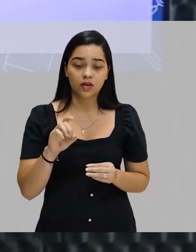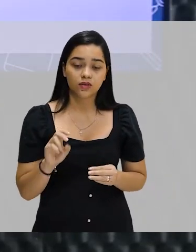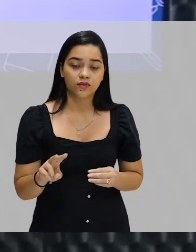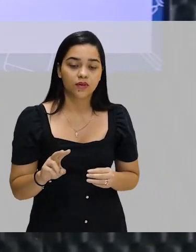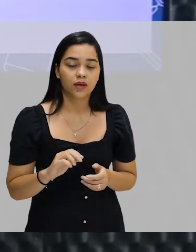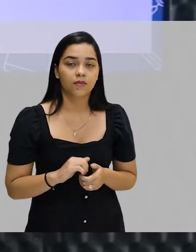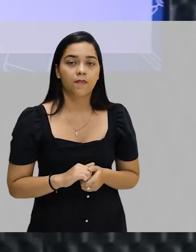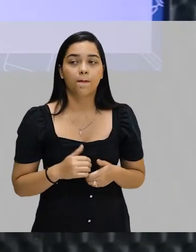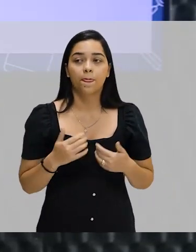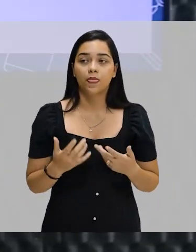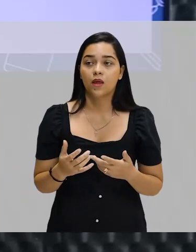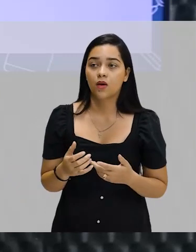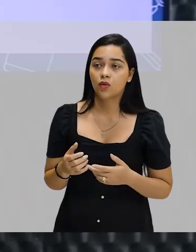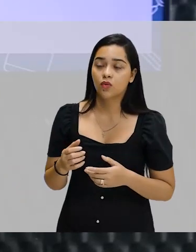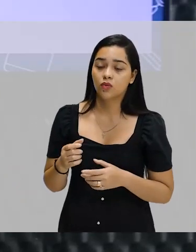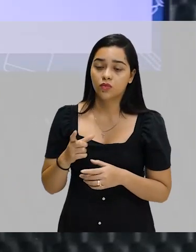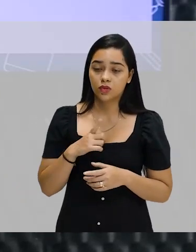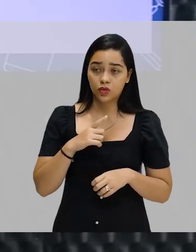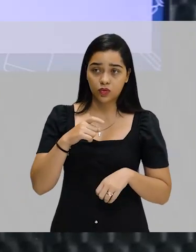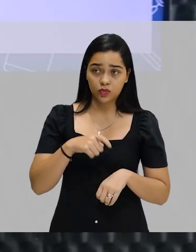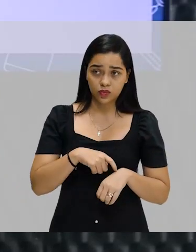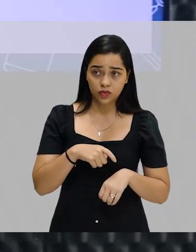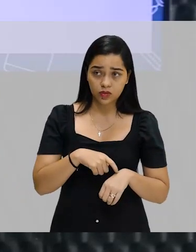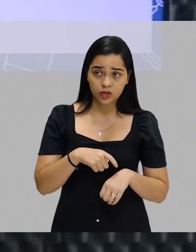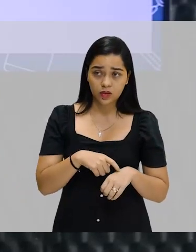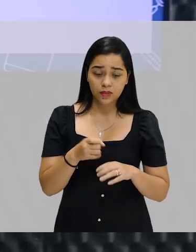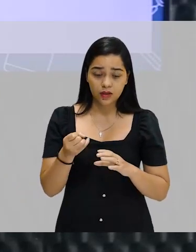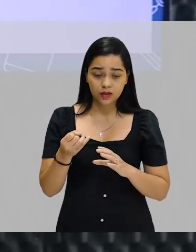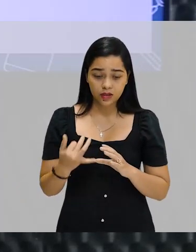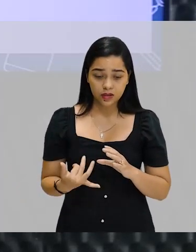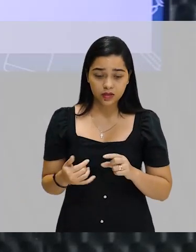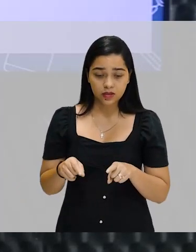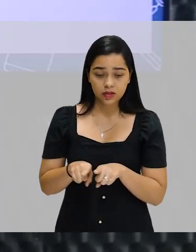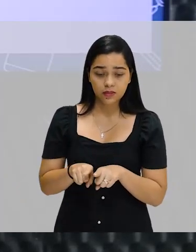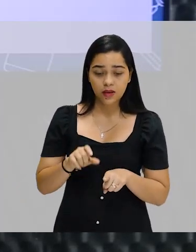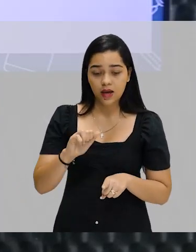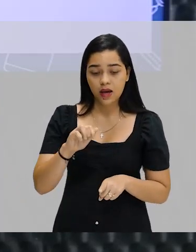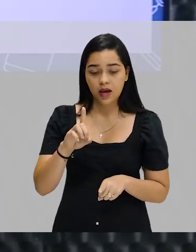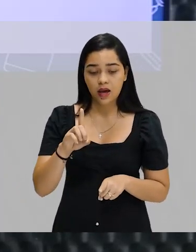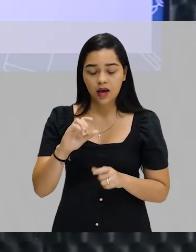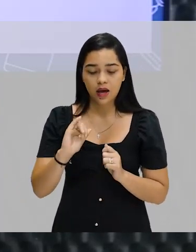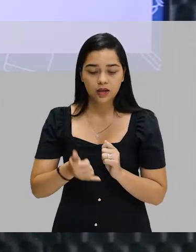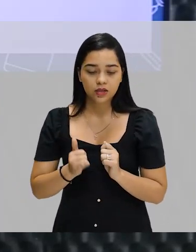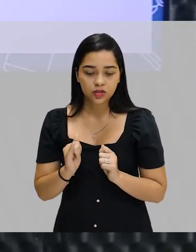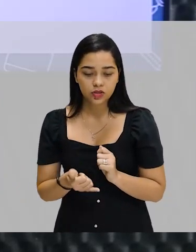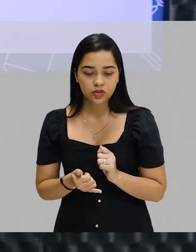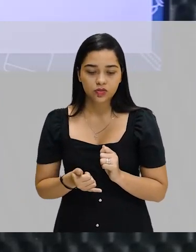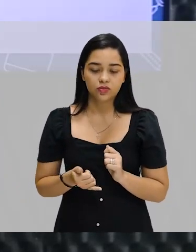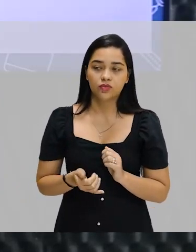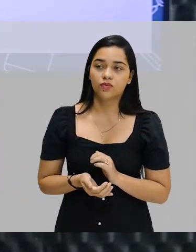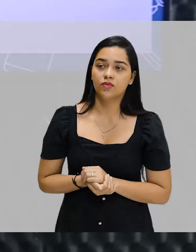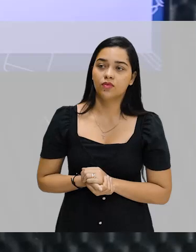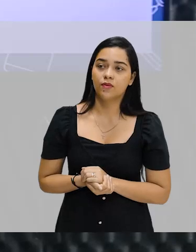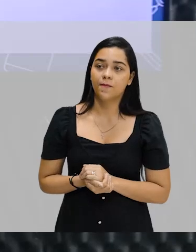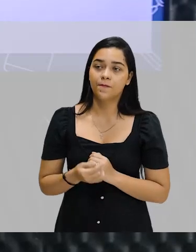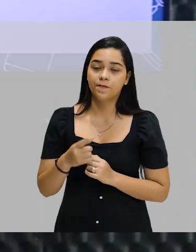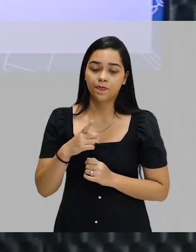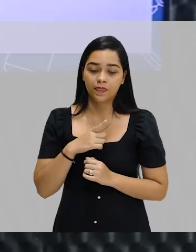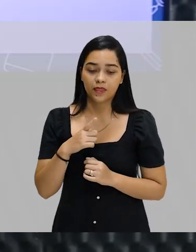né? Então, o sofrido tempo, aqui eu coloquei uma característica, um adjetivo. Não passou muito rápido, aqui eu